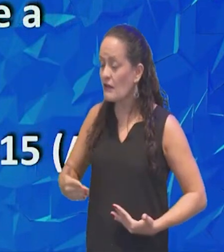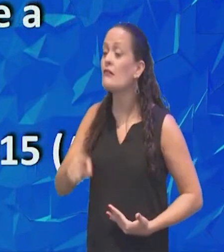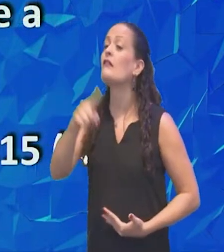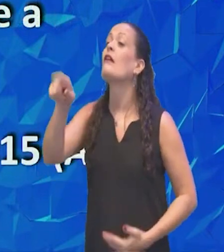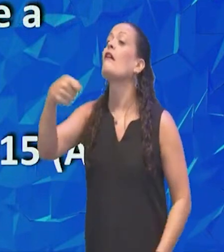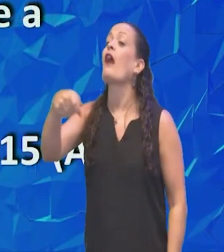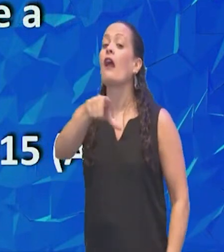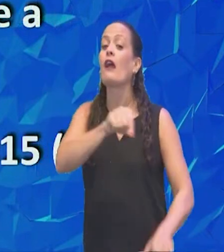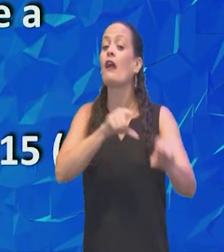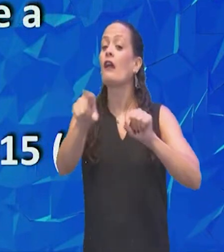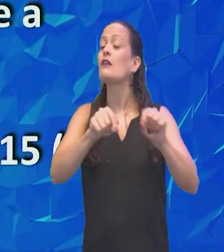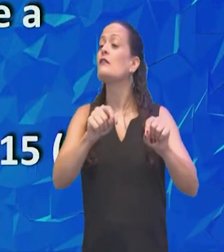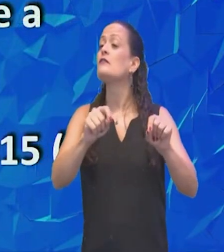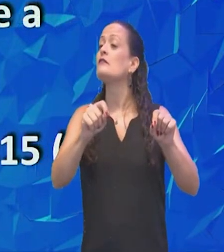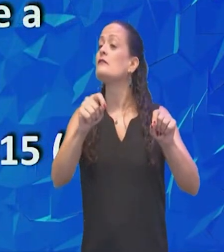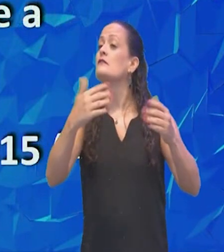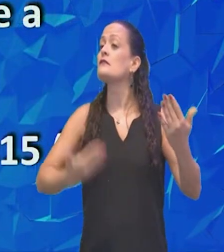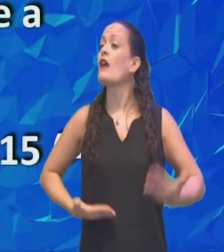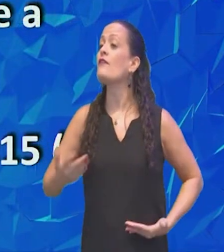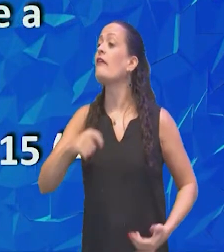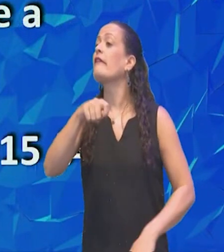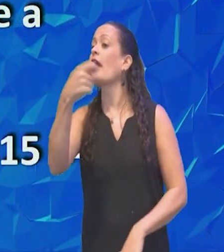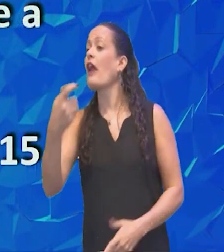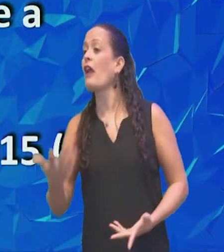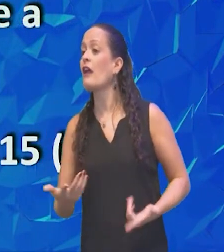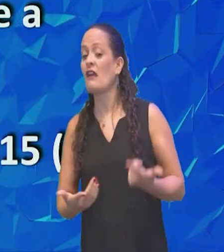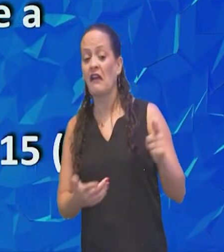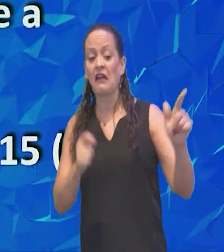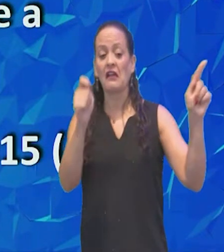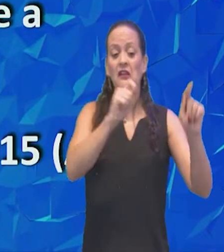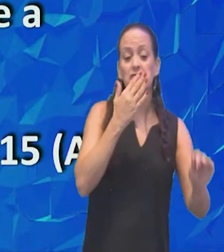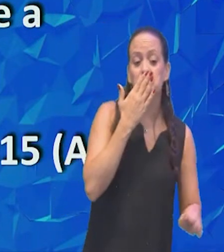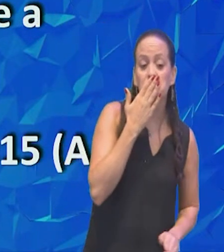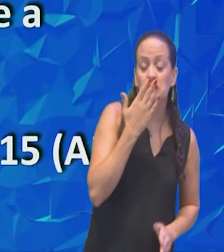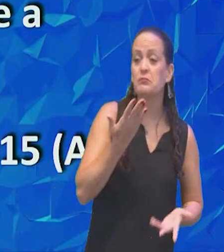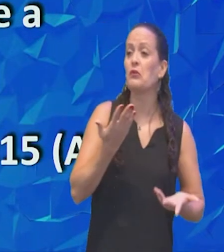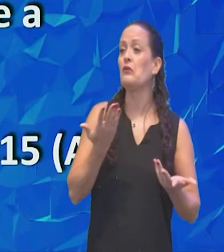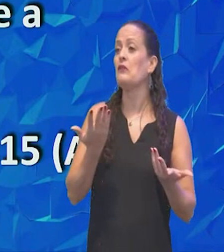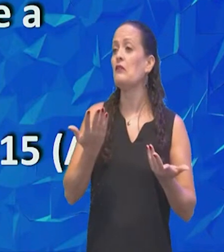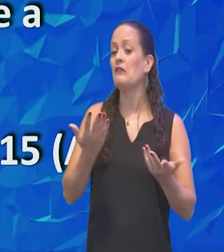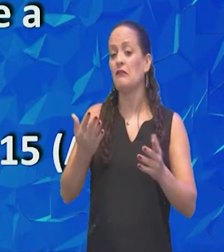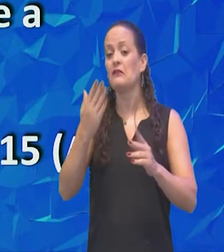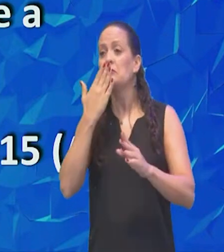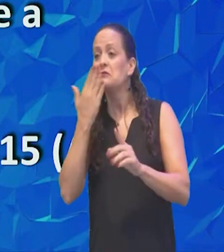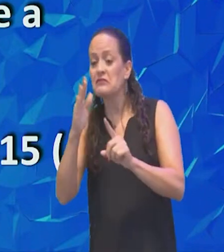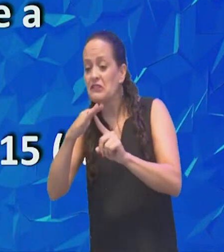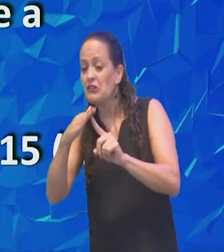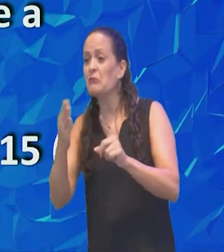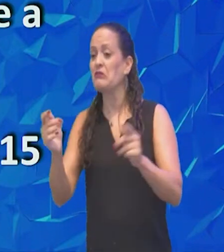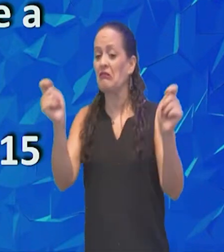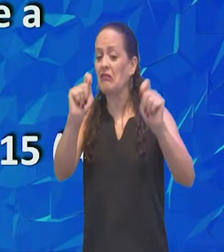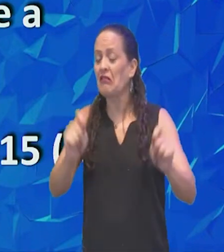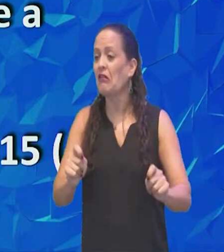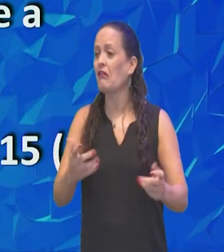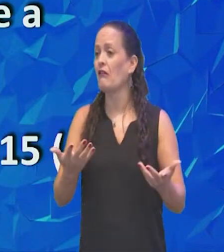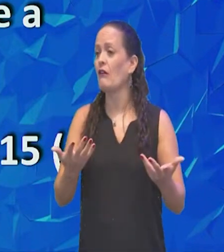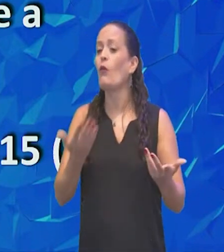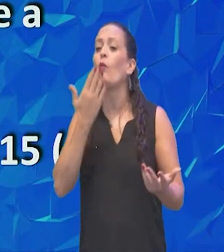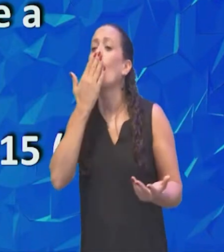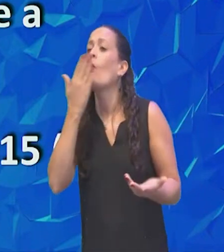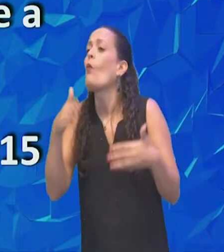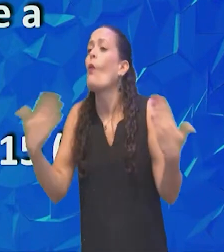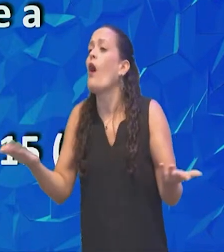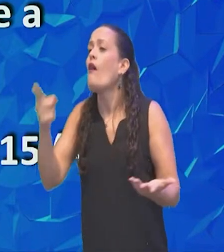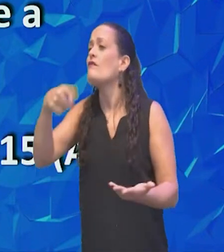quem servais. Se aos deuses dos amorreus, a quem serviram os vossos pais, que estavam da além do Eufrates,